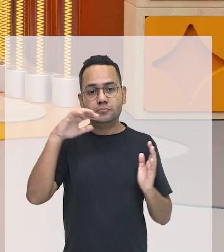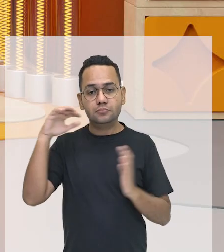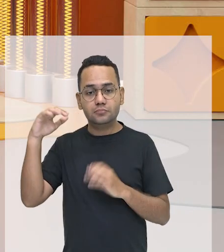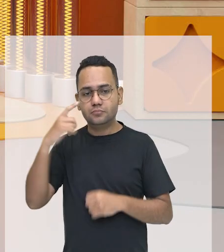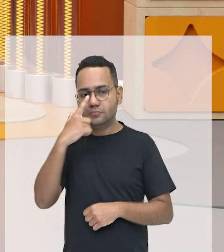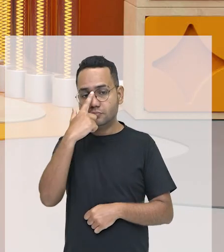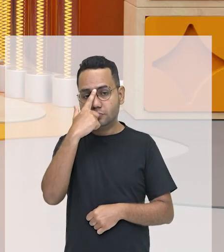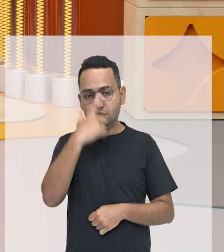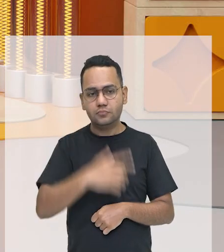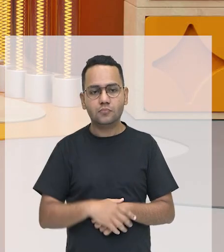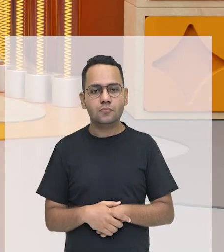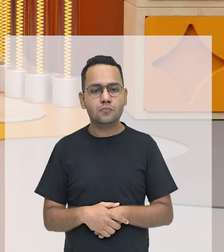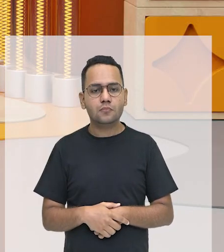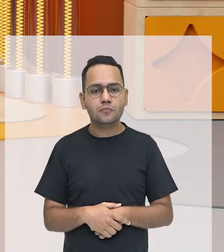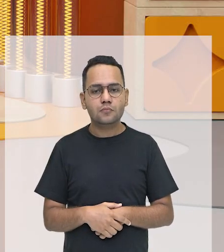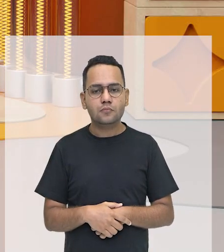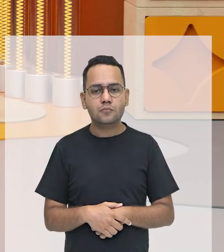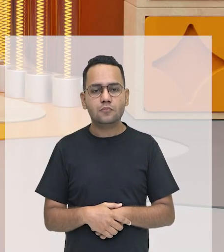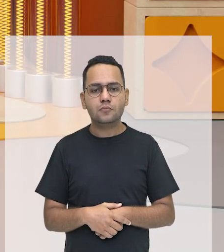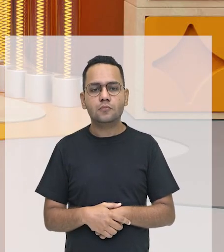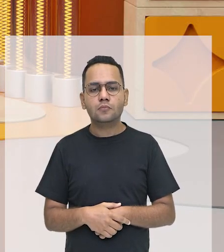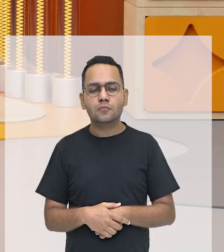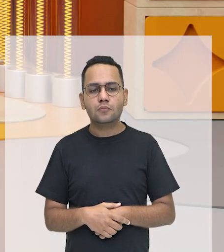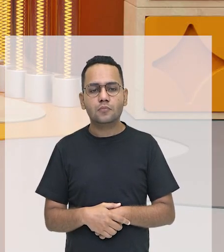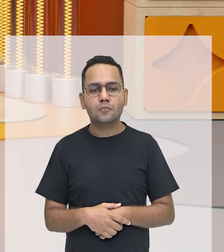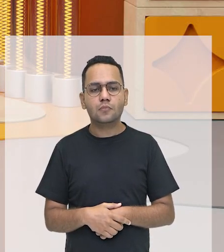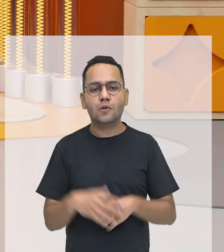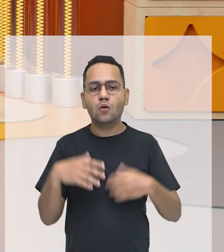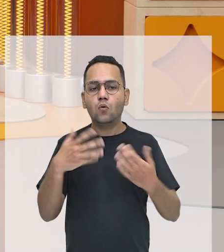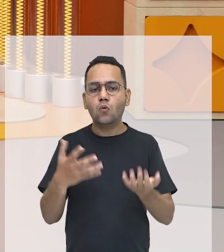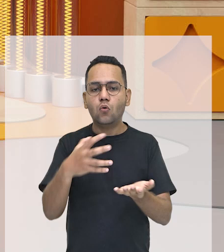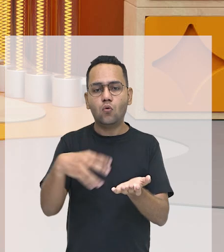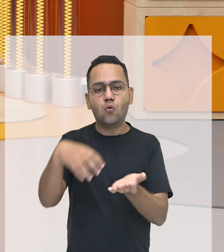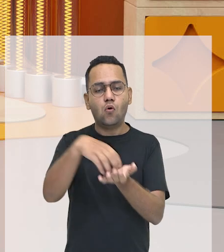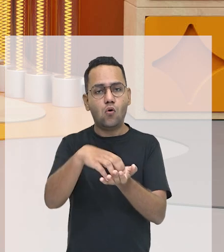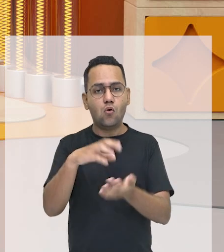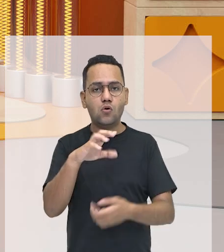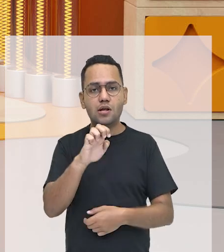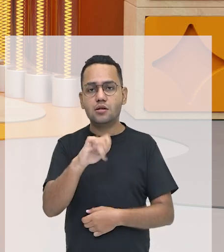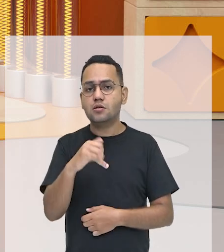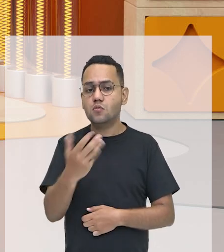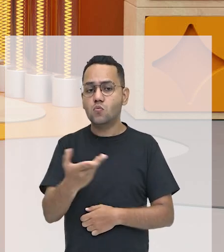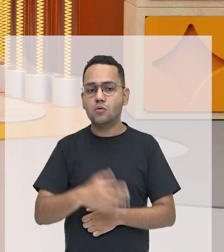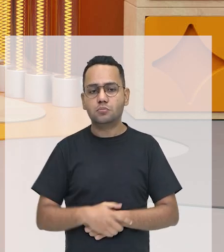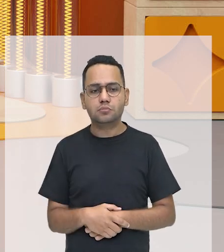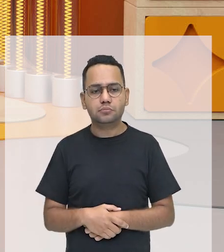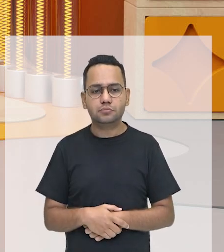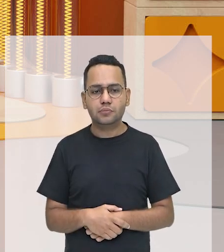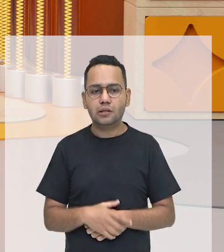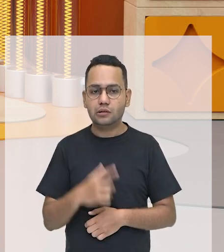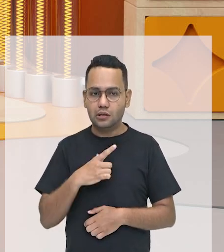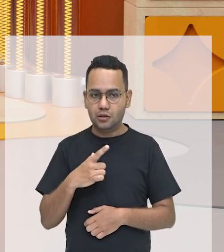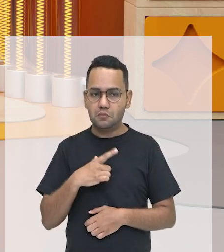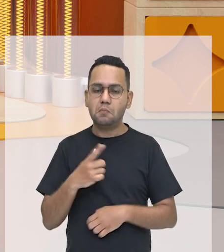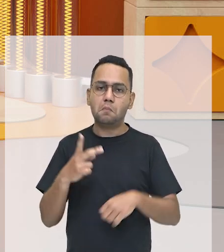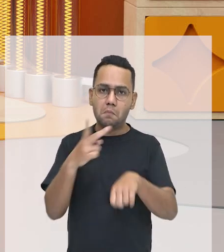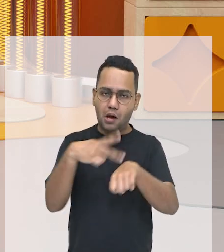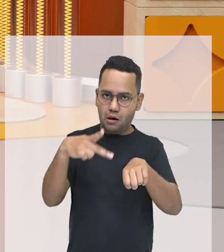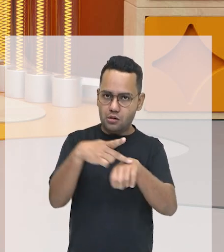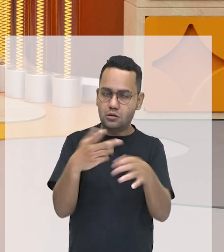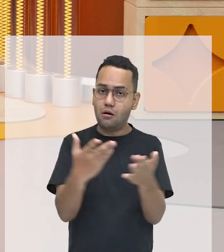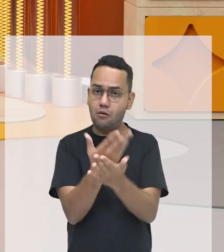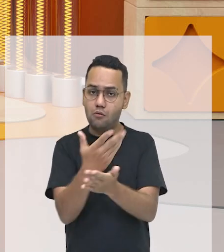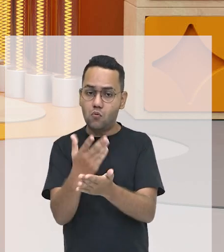a CEI, a Comunidade dos Estados Independentes? Vamos ter países que fazem parte da Europa